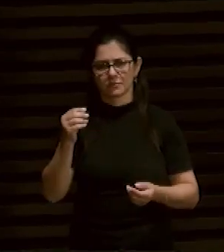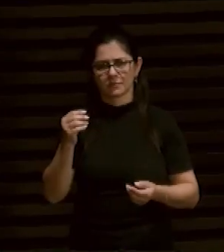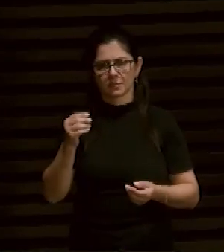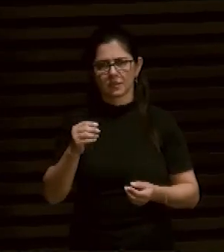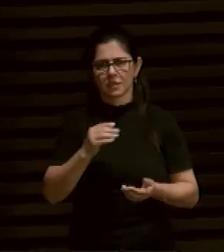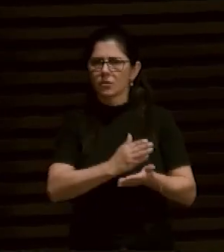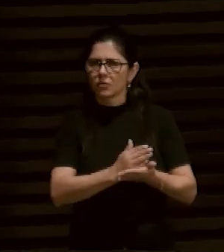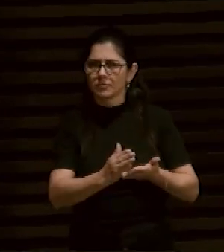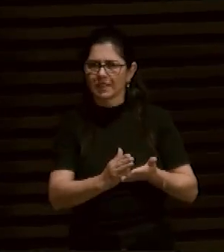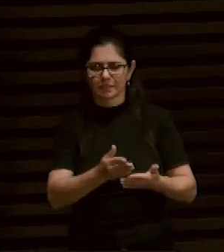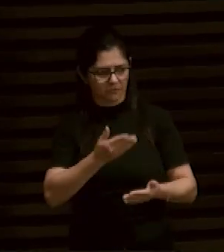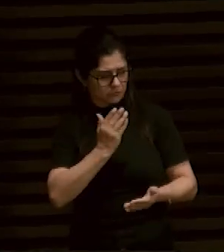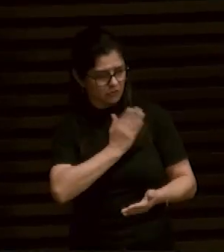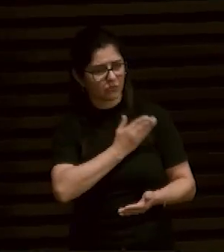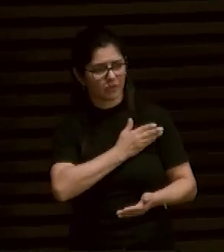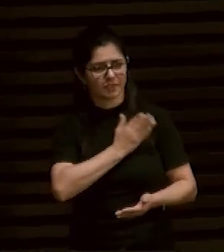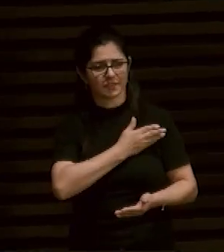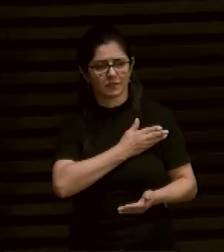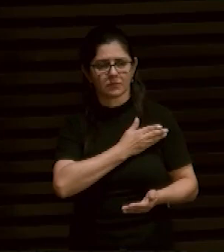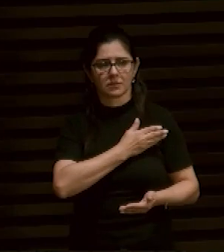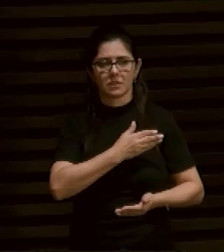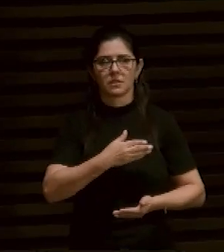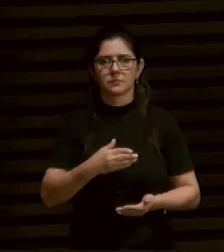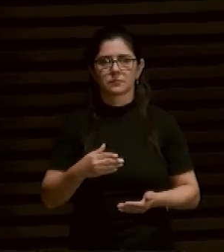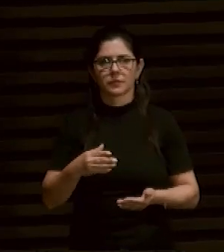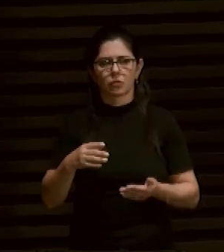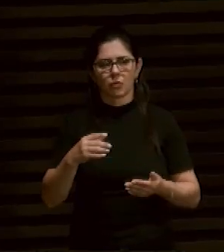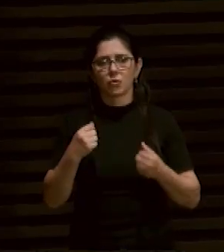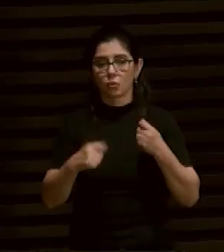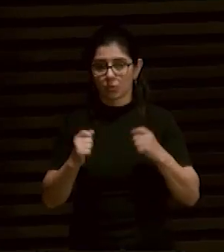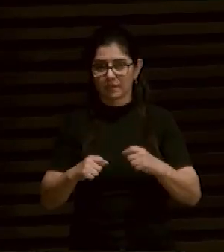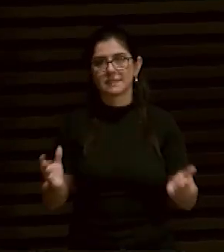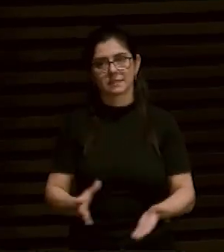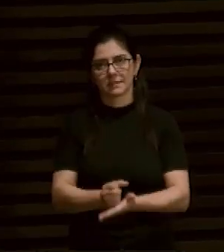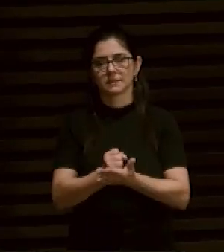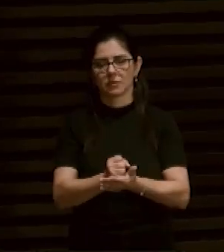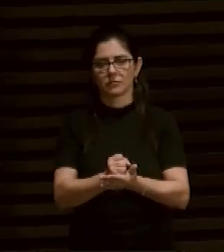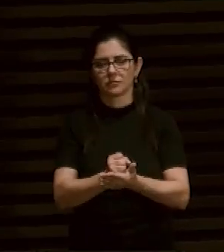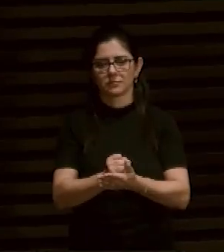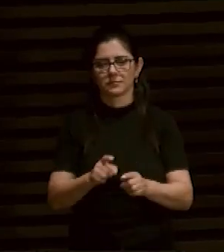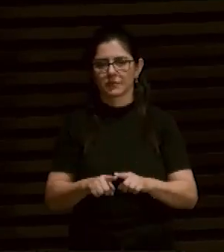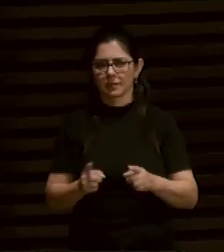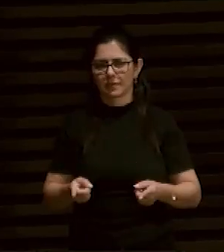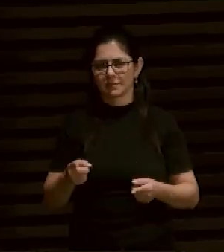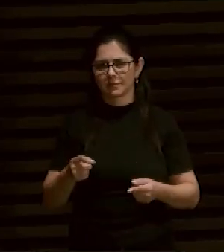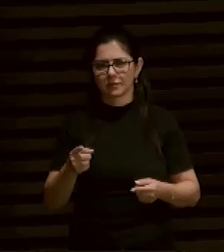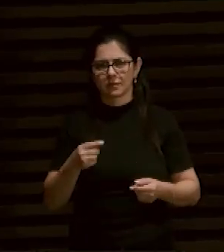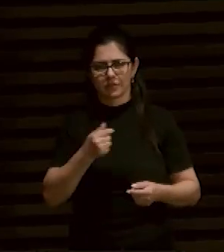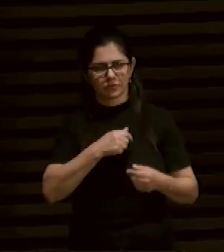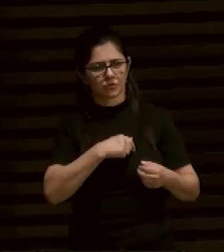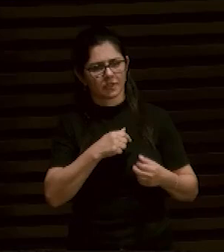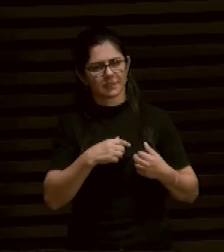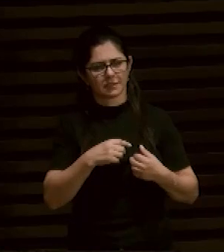ter algo no seu coração sobre como que ele de alguma forma precisa ser salvo. Mas Mal Danado vai na sua cabeça, vai no seu coração e começa falando: